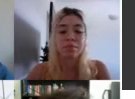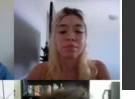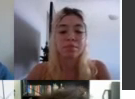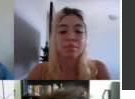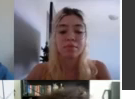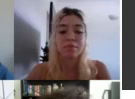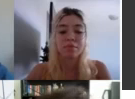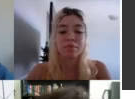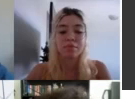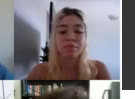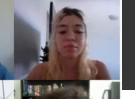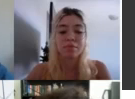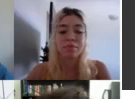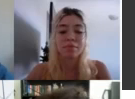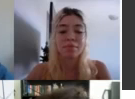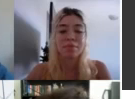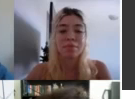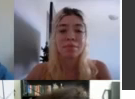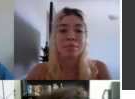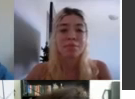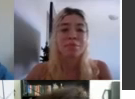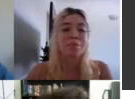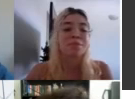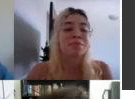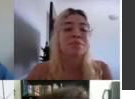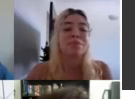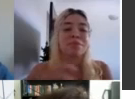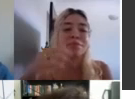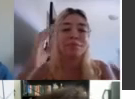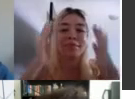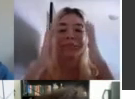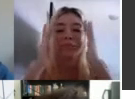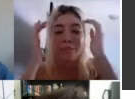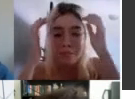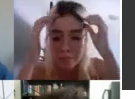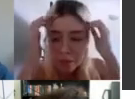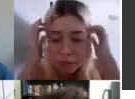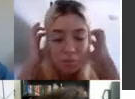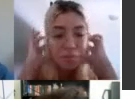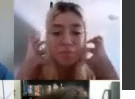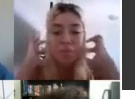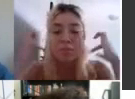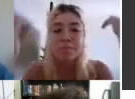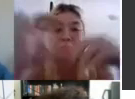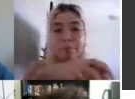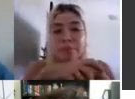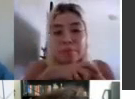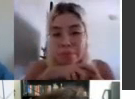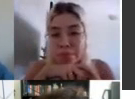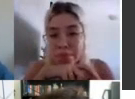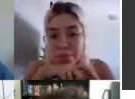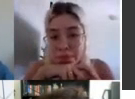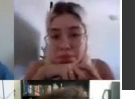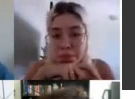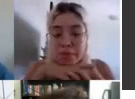Infelizmente, por motivos pessoais, a professora Fernanda Eveline não pôde continuar conosco no PIBID, e